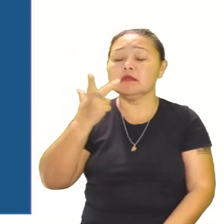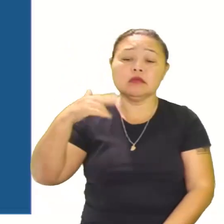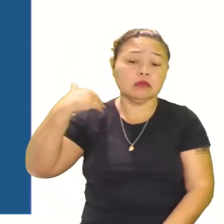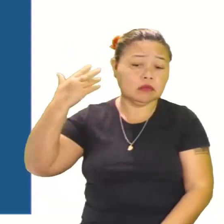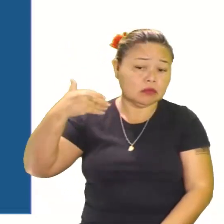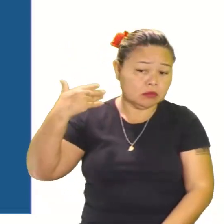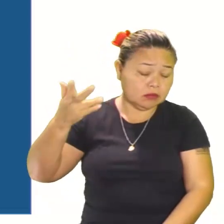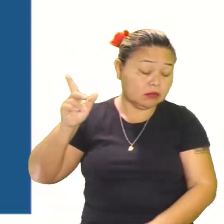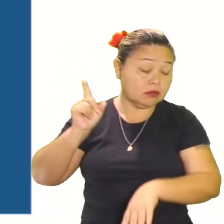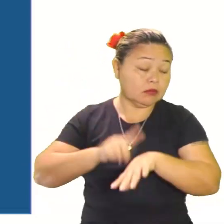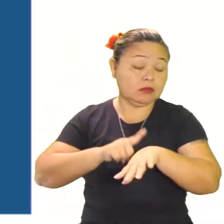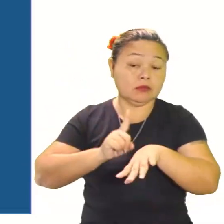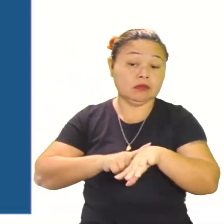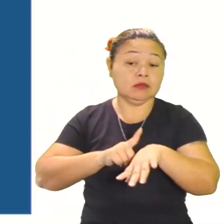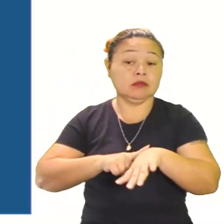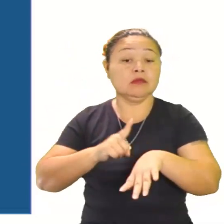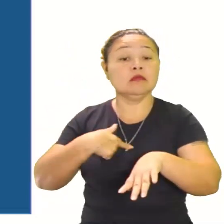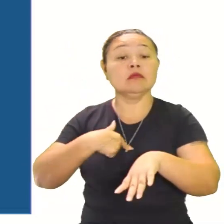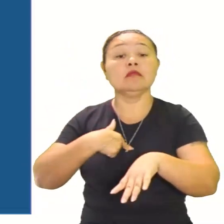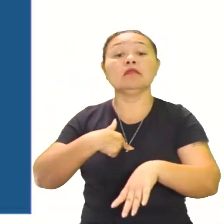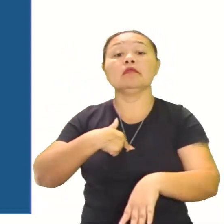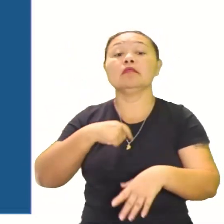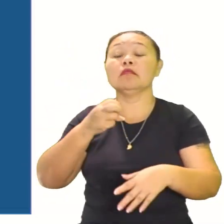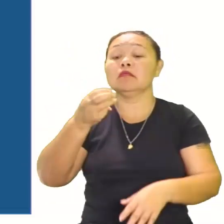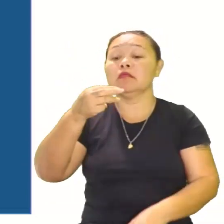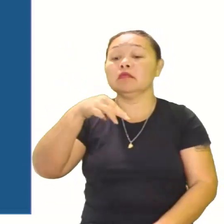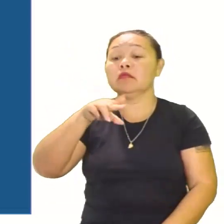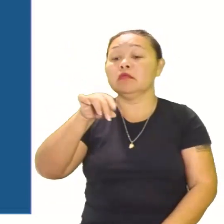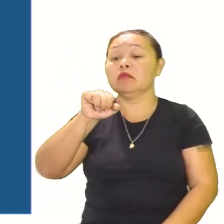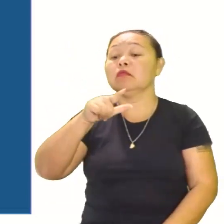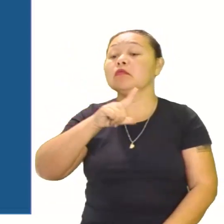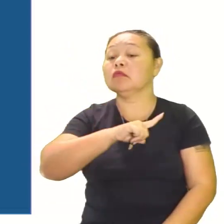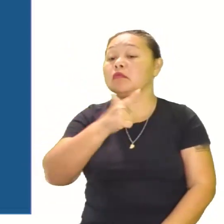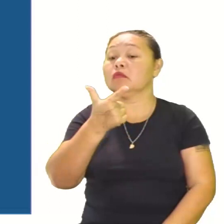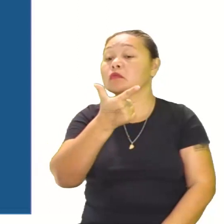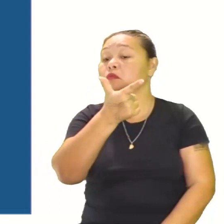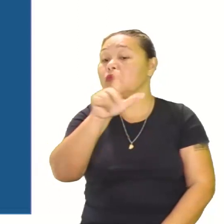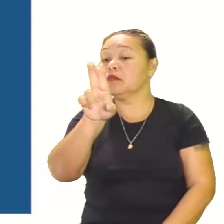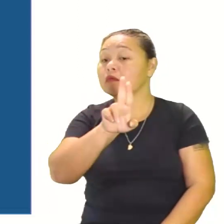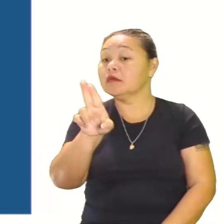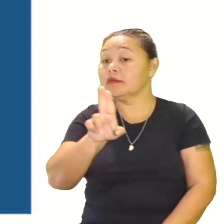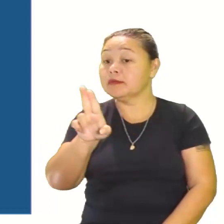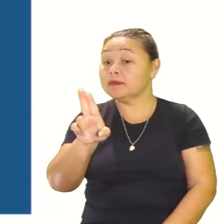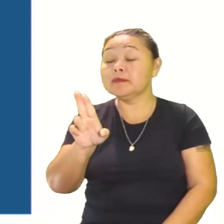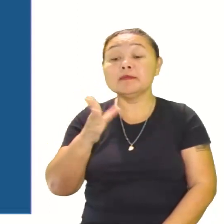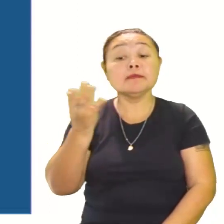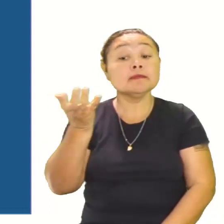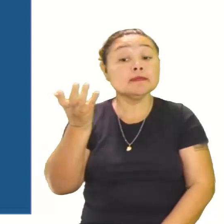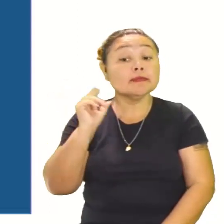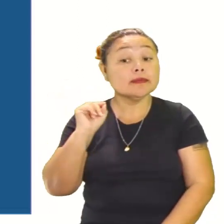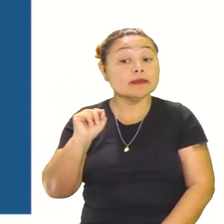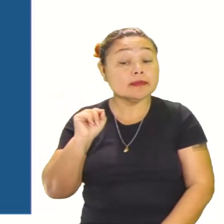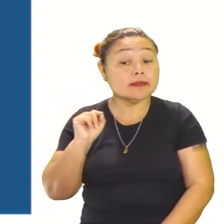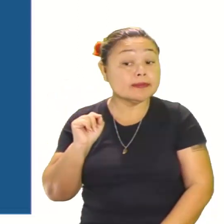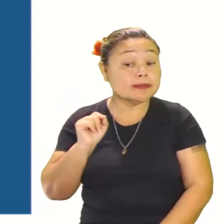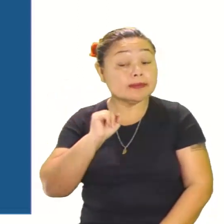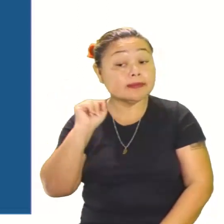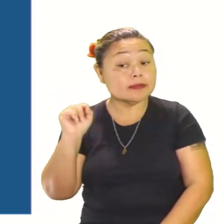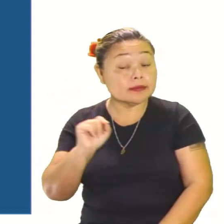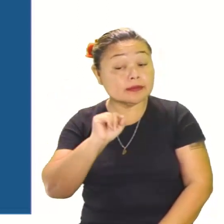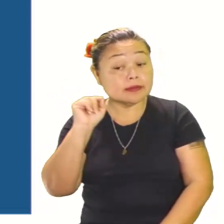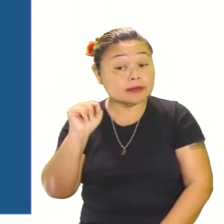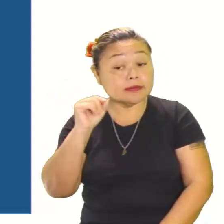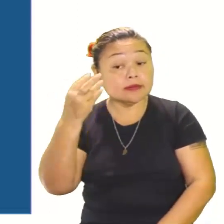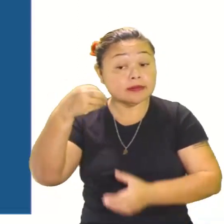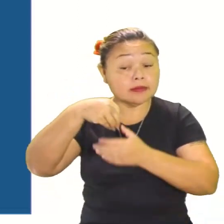aí o tempo todo que o módulo tem um outro nomezinho, que a gente quer sempre o que dele, né? Quando a gente